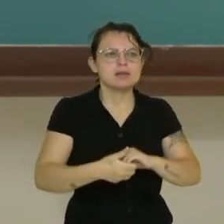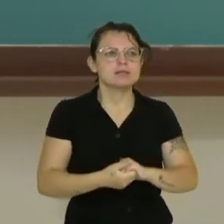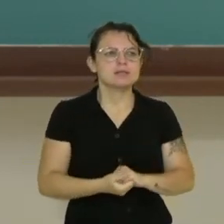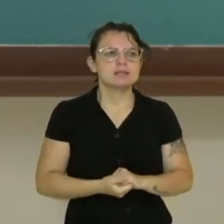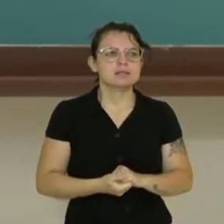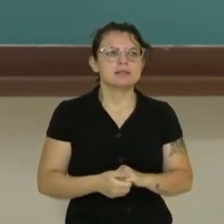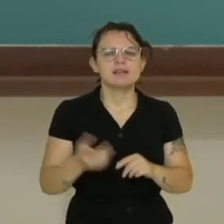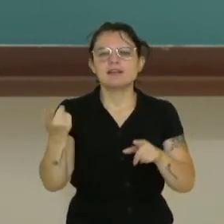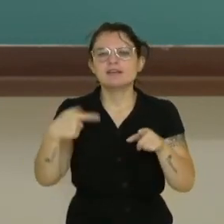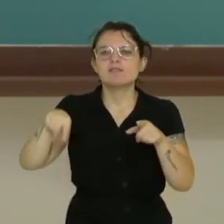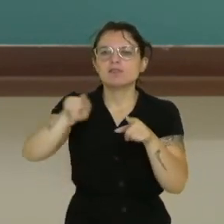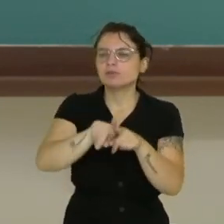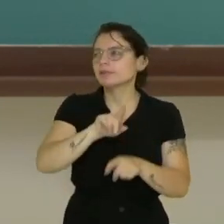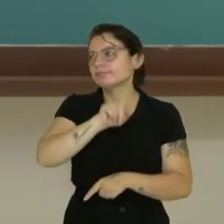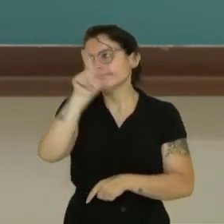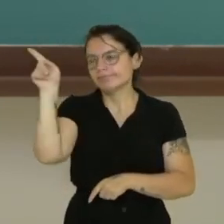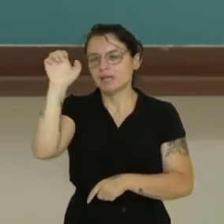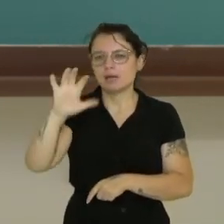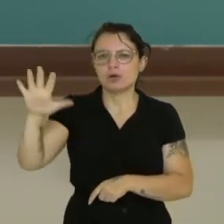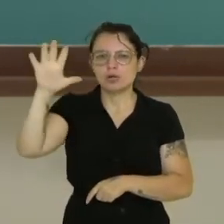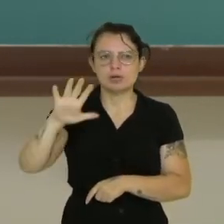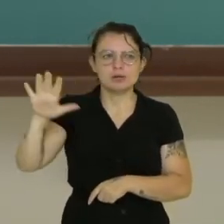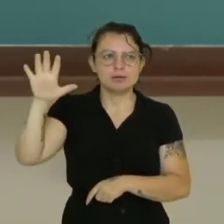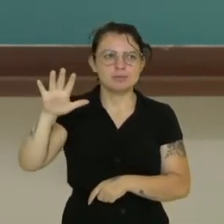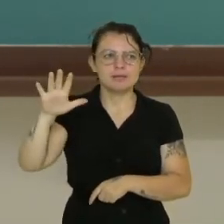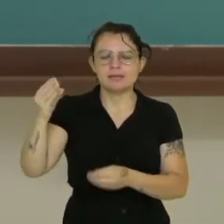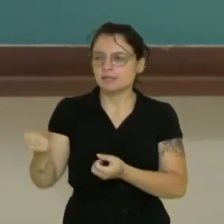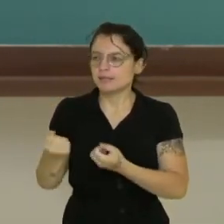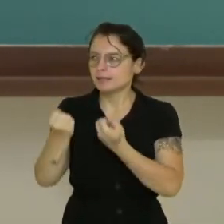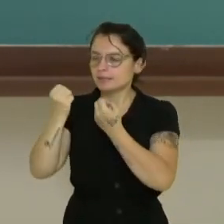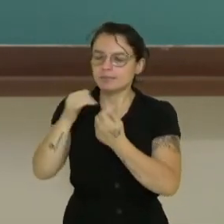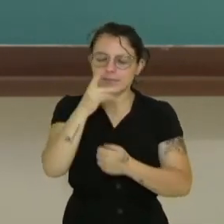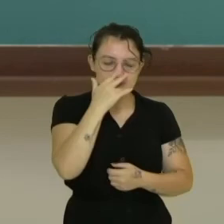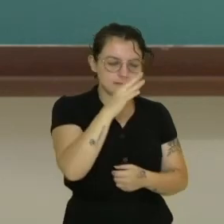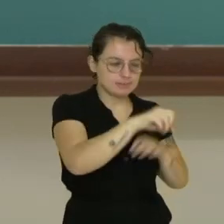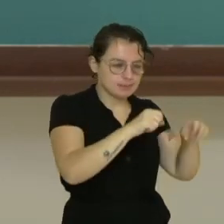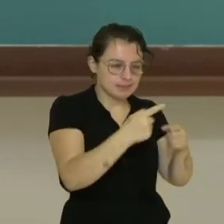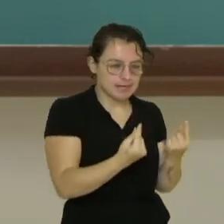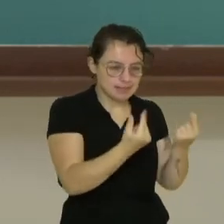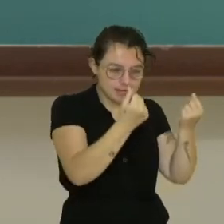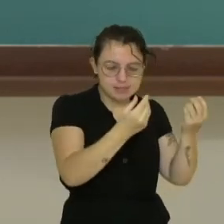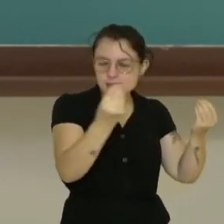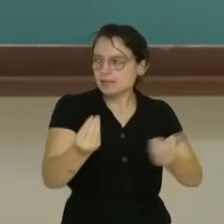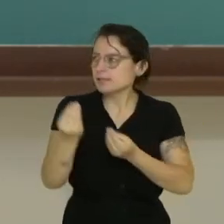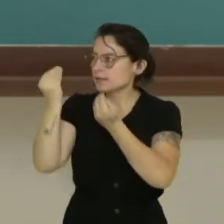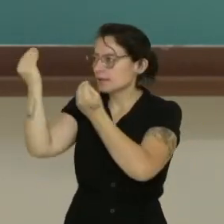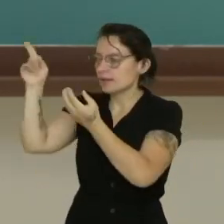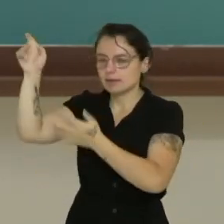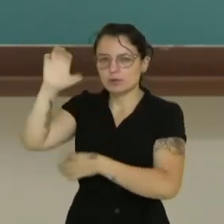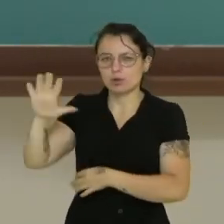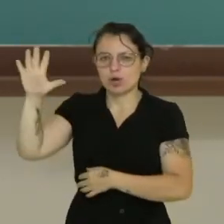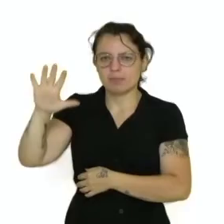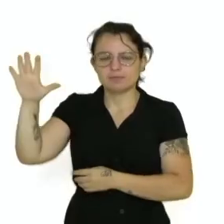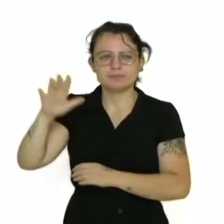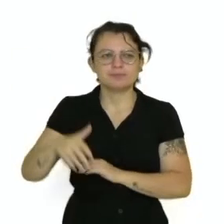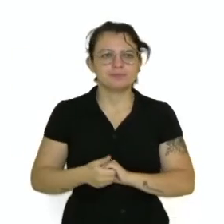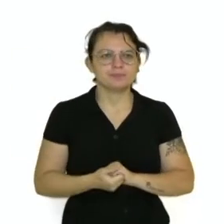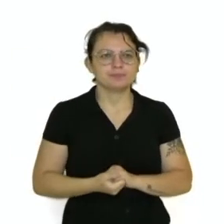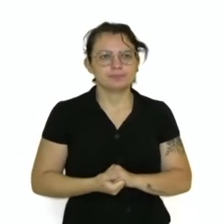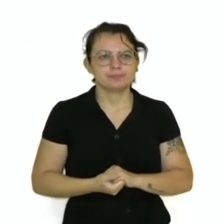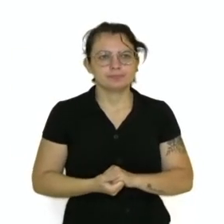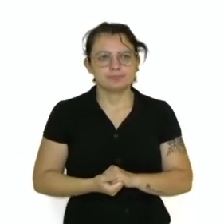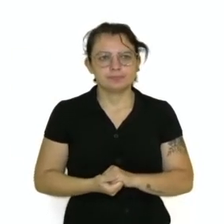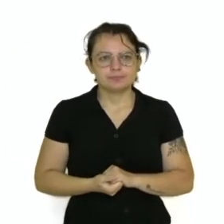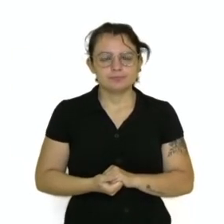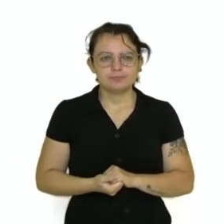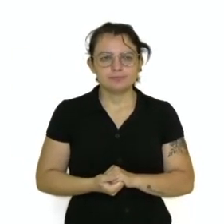e voltar para a Europa, enriquecer aqui na América e voltar para a Europa. Bem, sob o nome da América